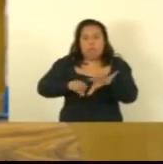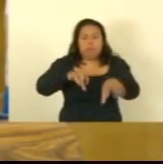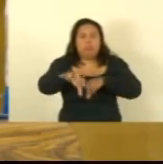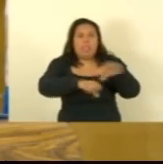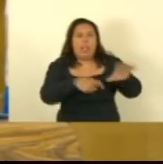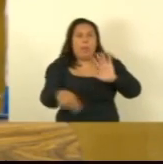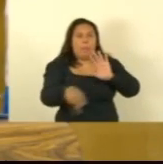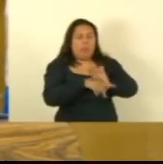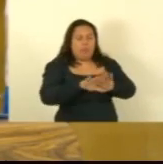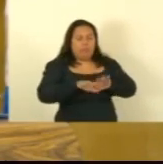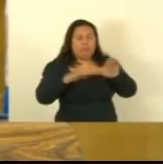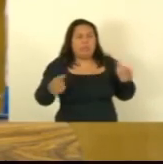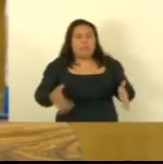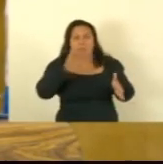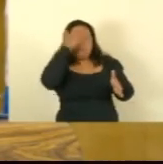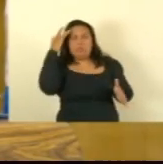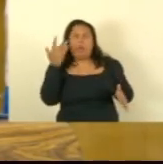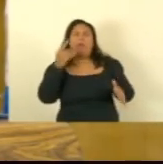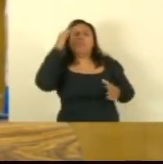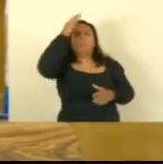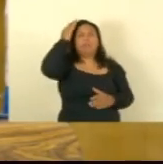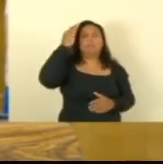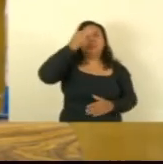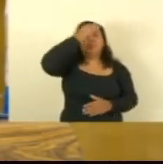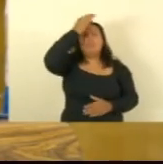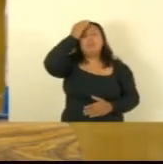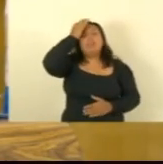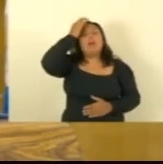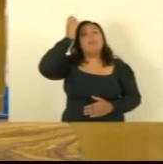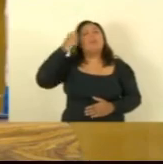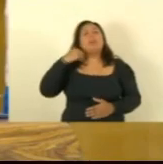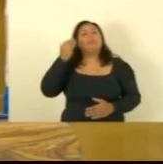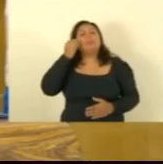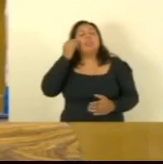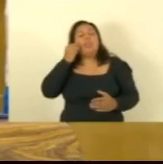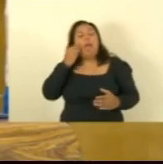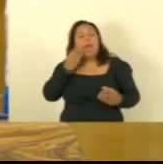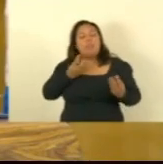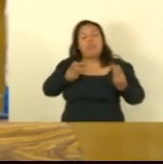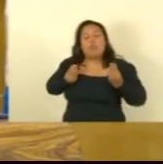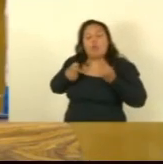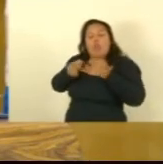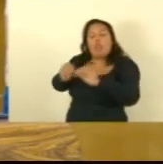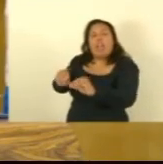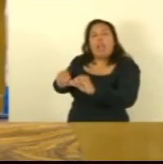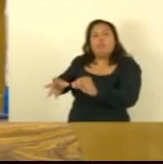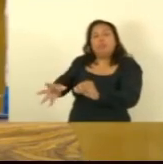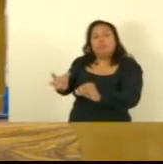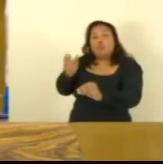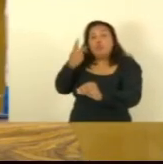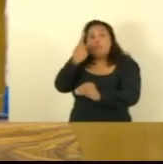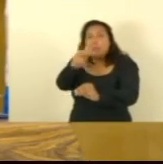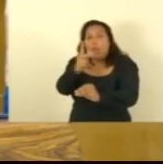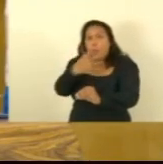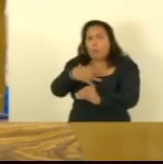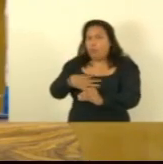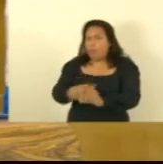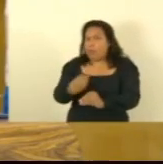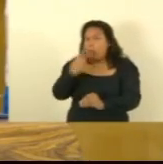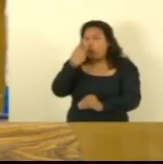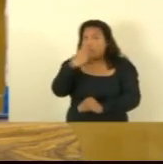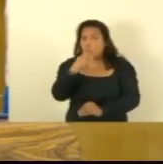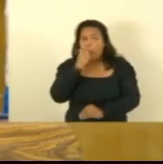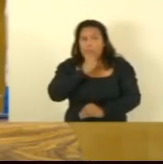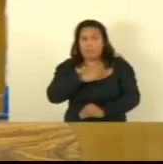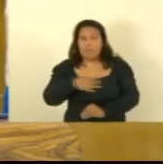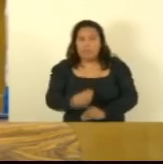do cidadão capixaba, para injetar na cabeça do seu filho, da sua